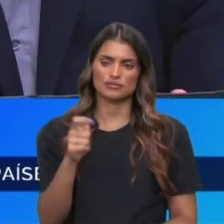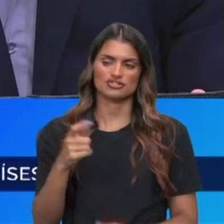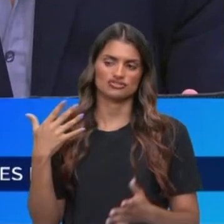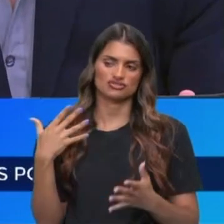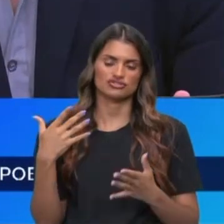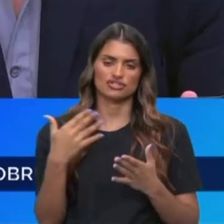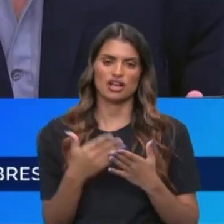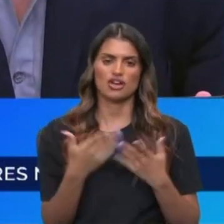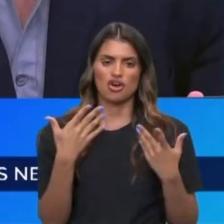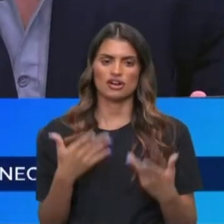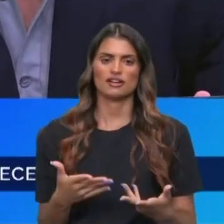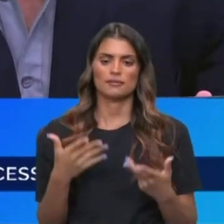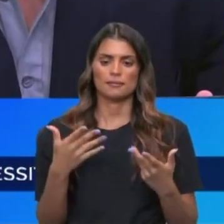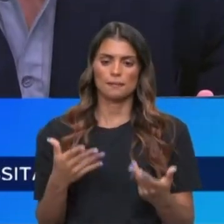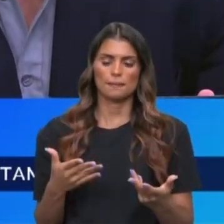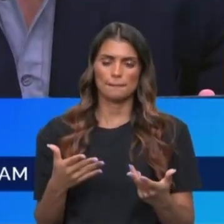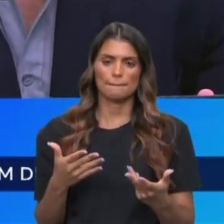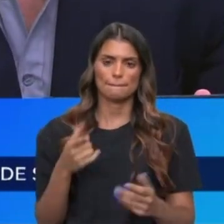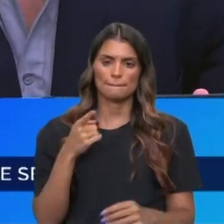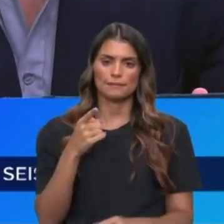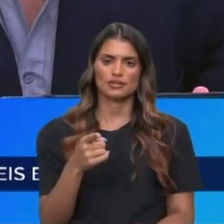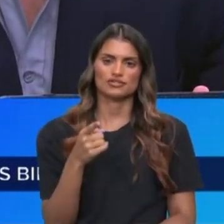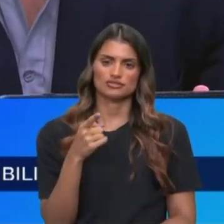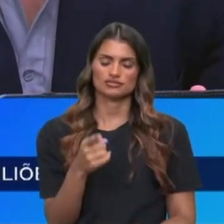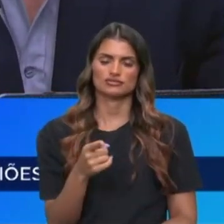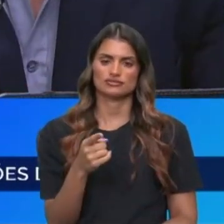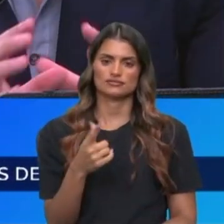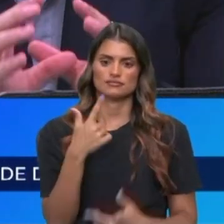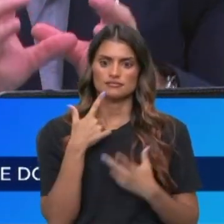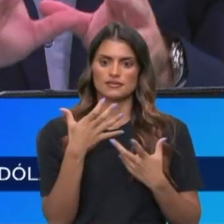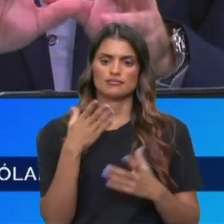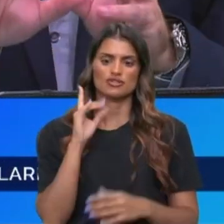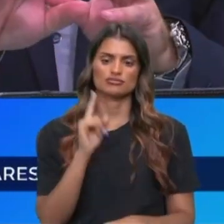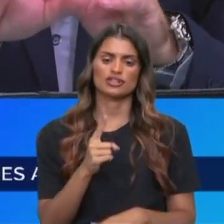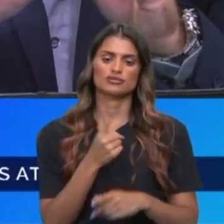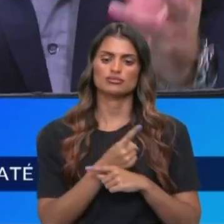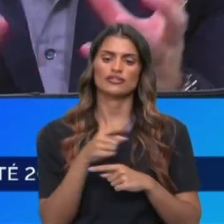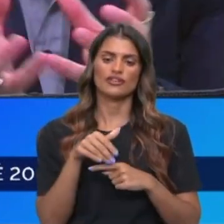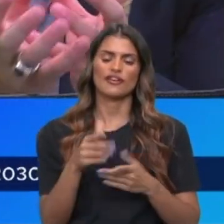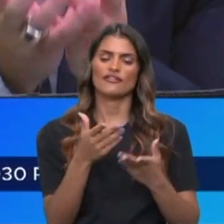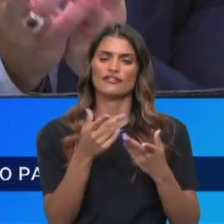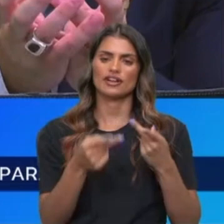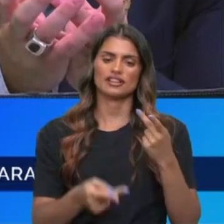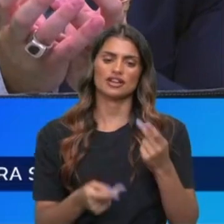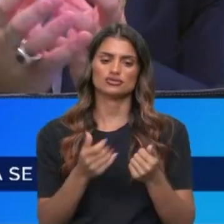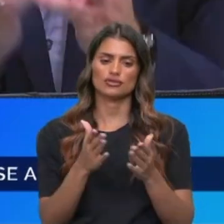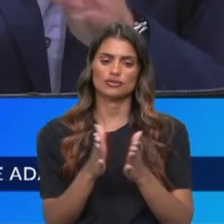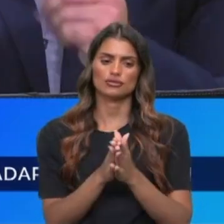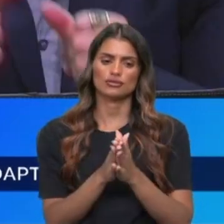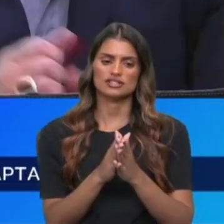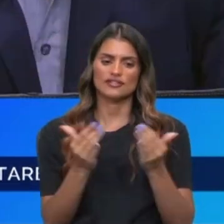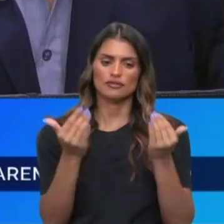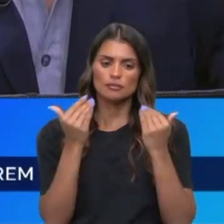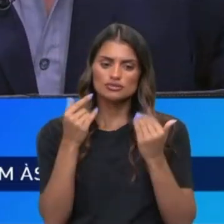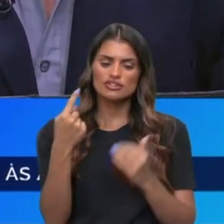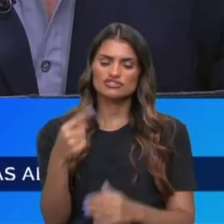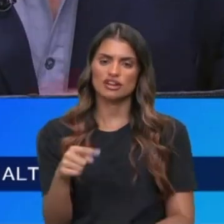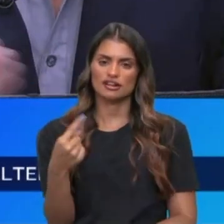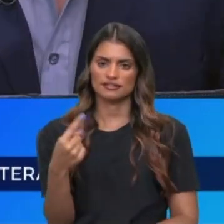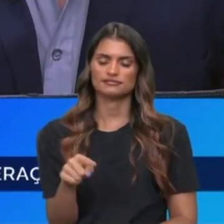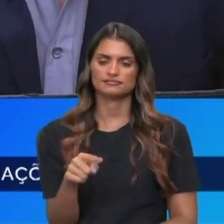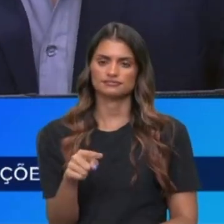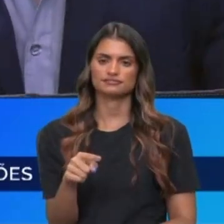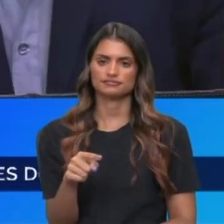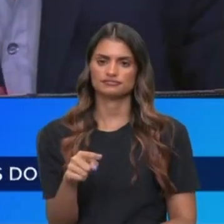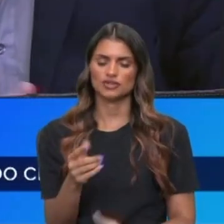que agora, Daniel, isto é um tesouro para qualquer astrónomo, porque eles vão, obviamente, analisar toda a cascata de dados que estão aqui